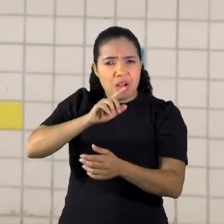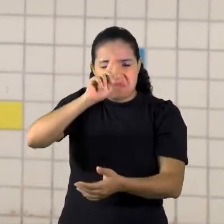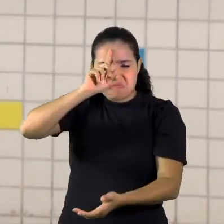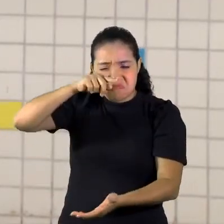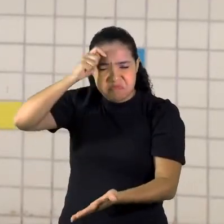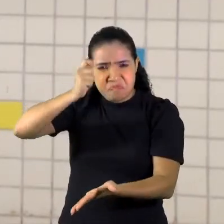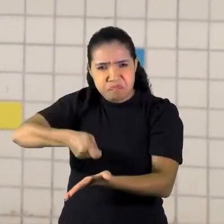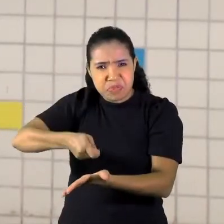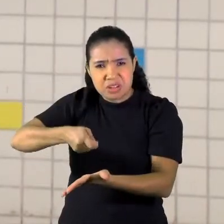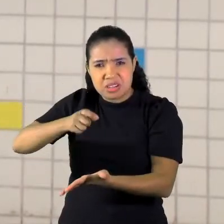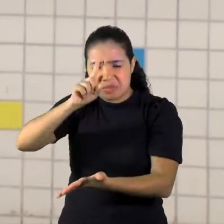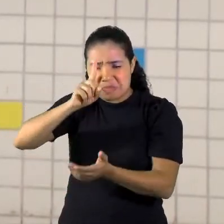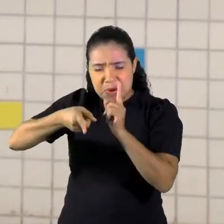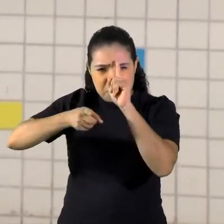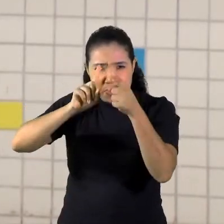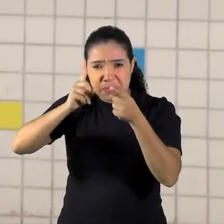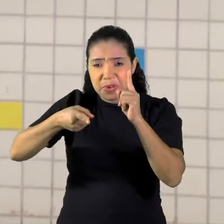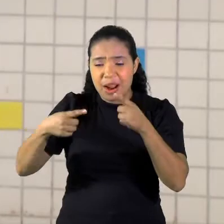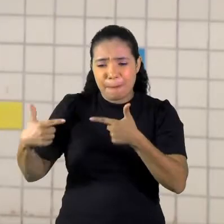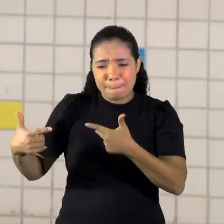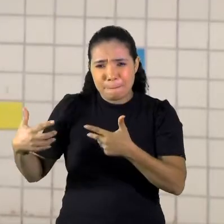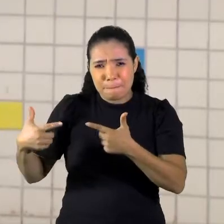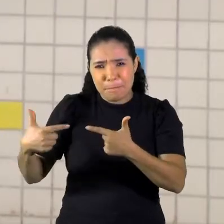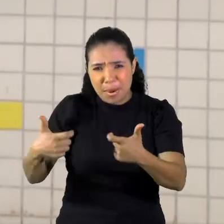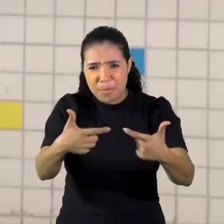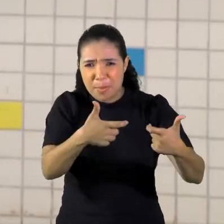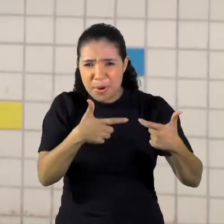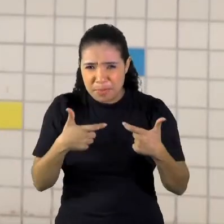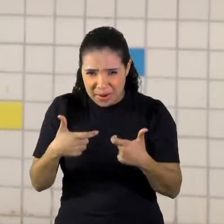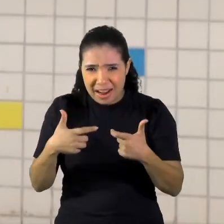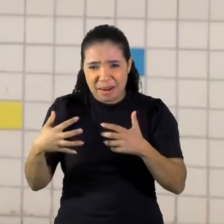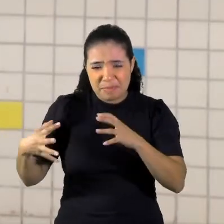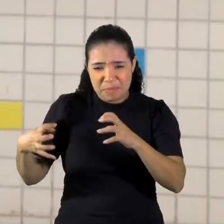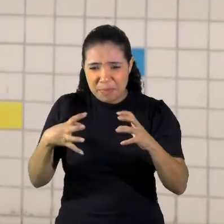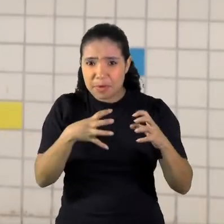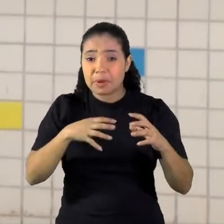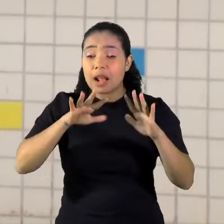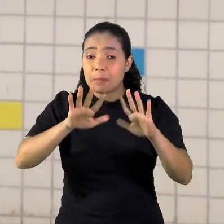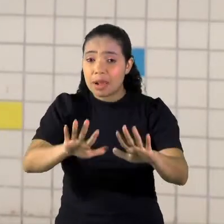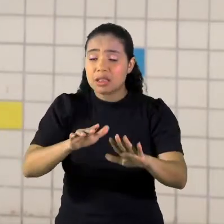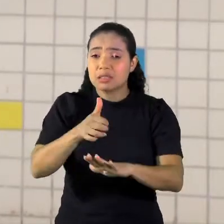autoritários, totalitários, os conflitos, as guerras. E aí, quando chega em